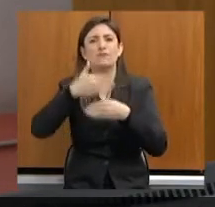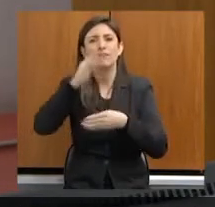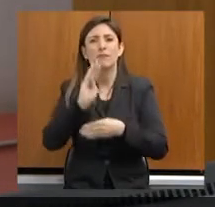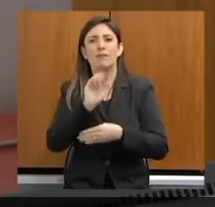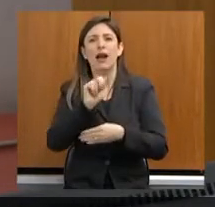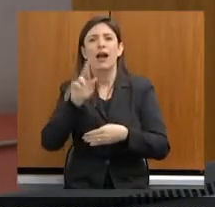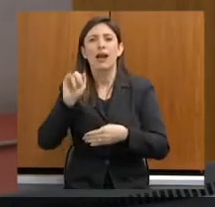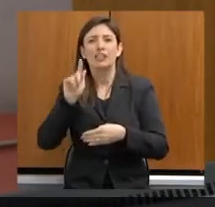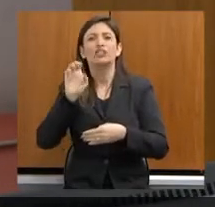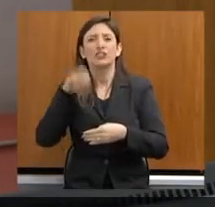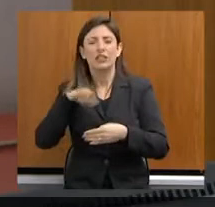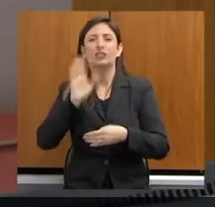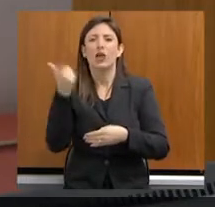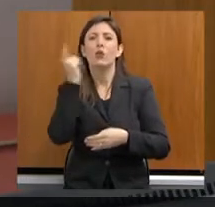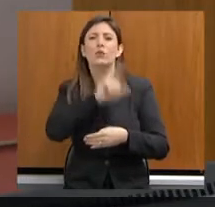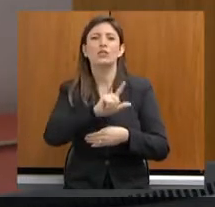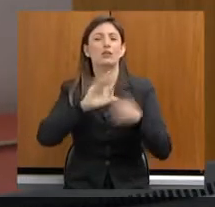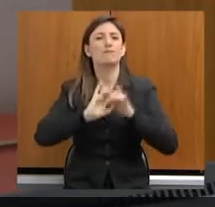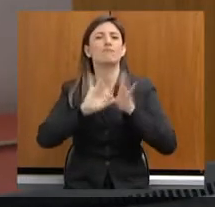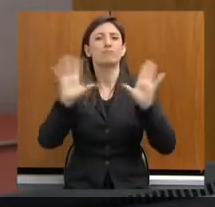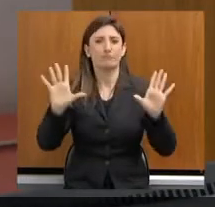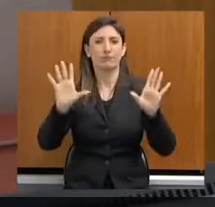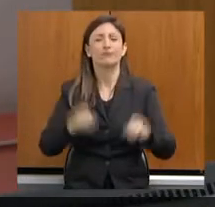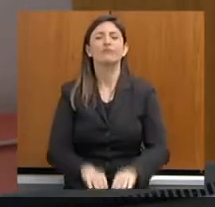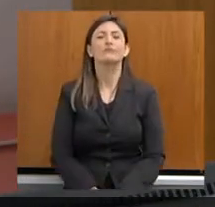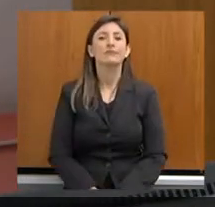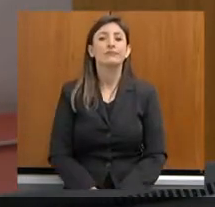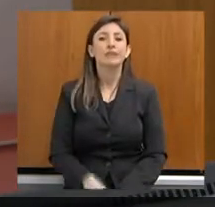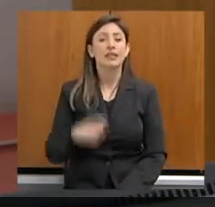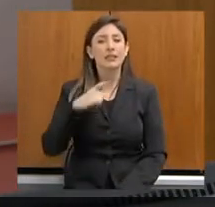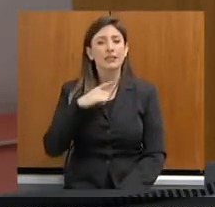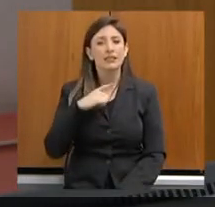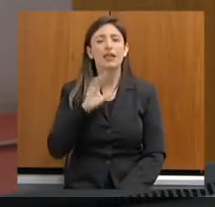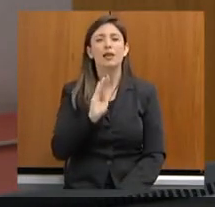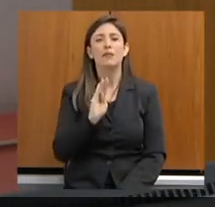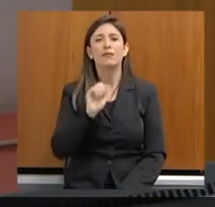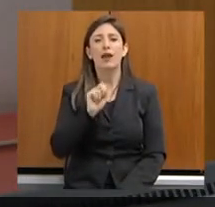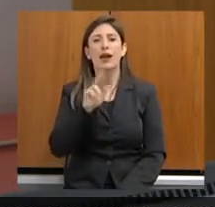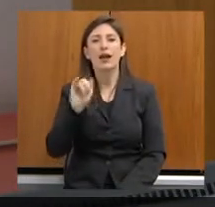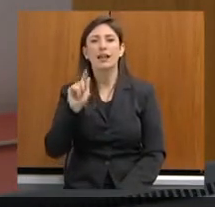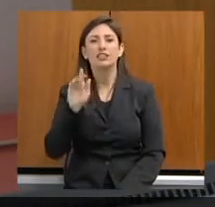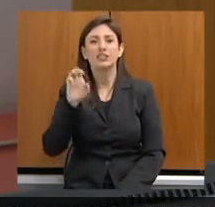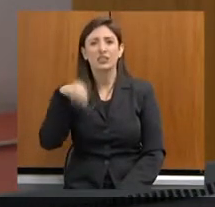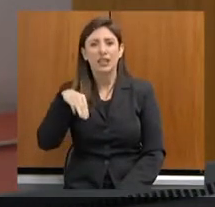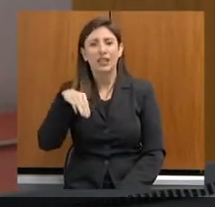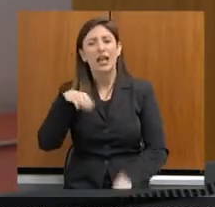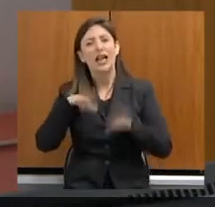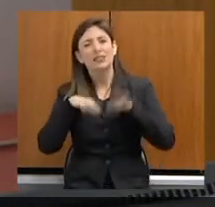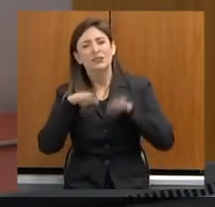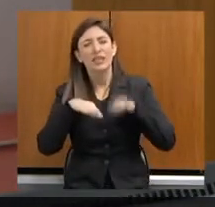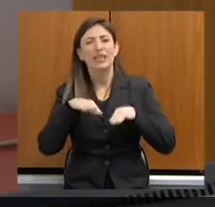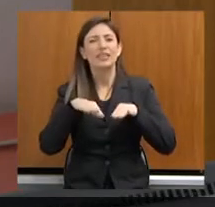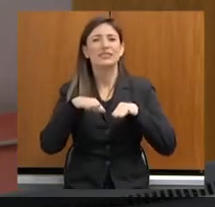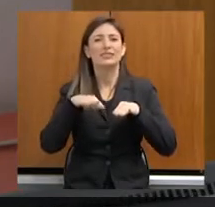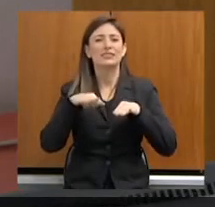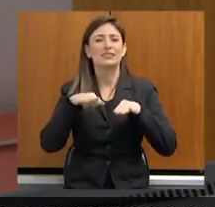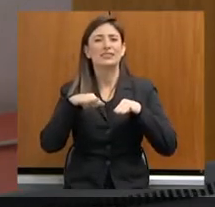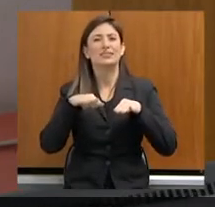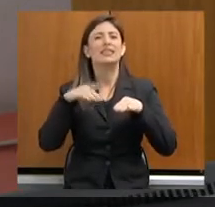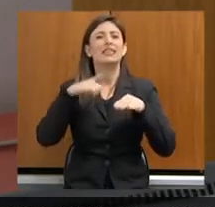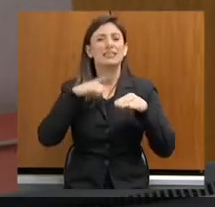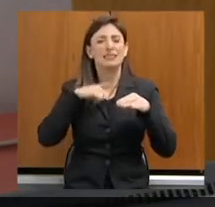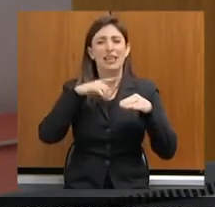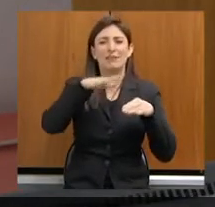recentemente em relação à barragem que existem ambientes que os mosaicos O Cerrado é um mosaico